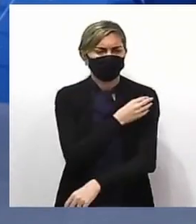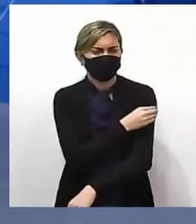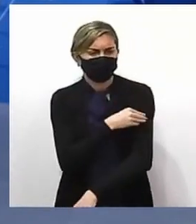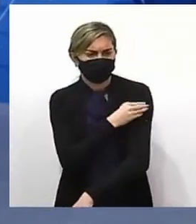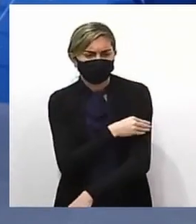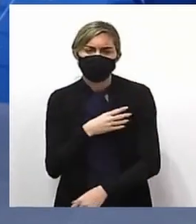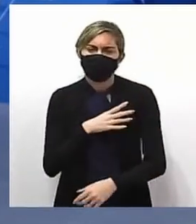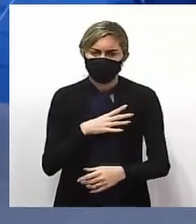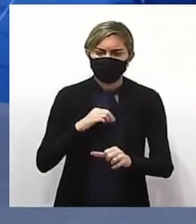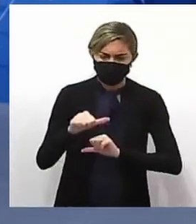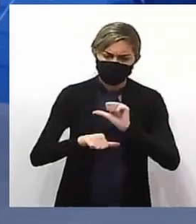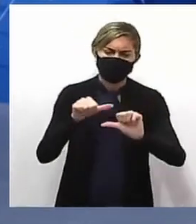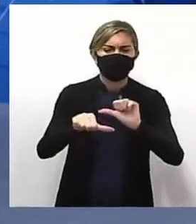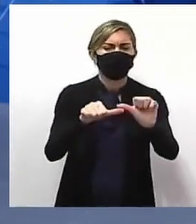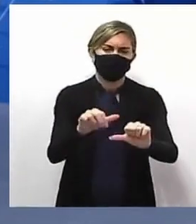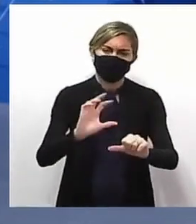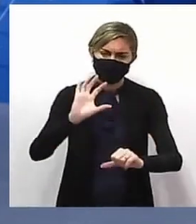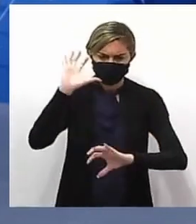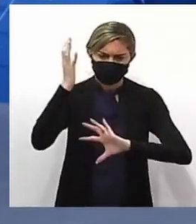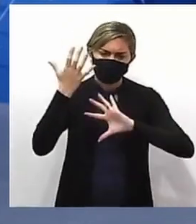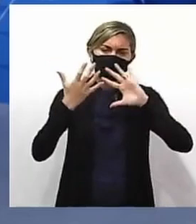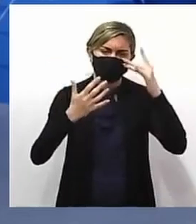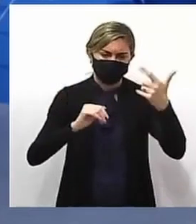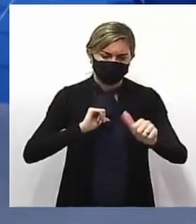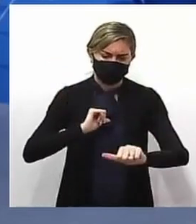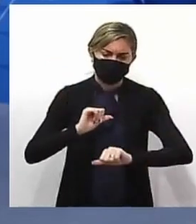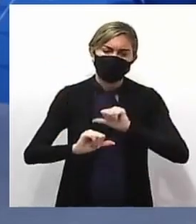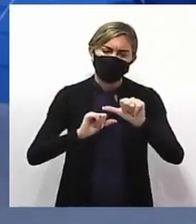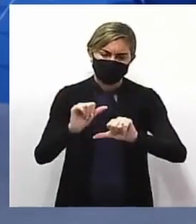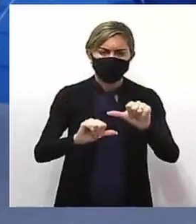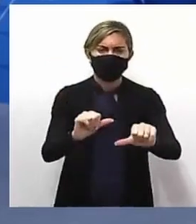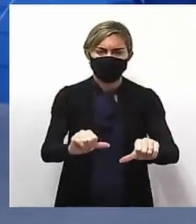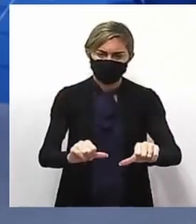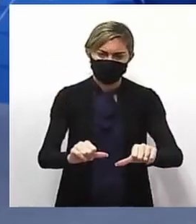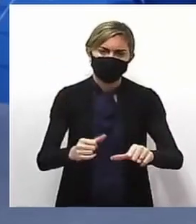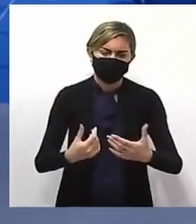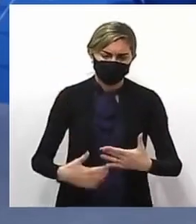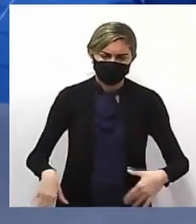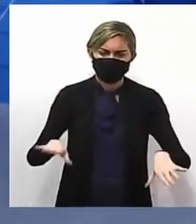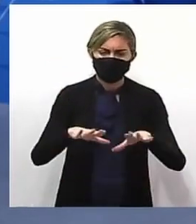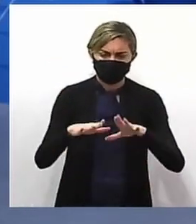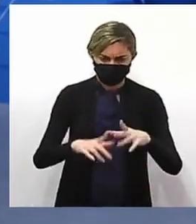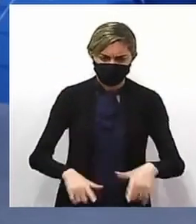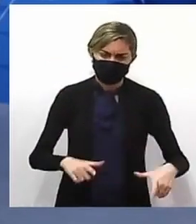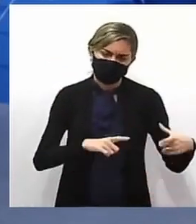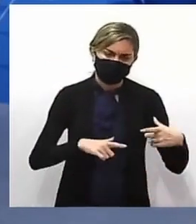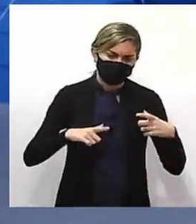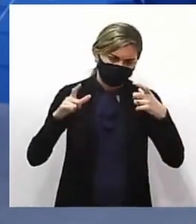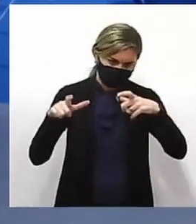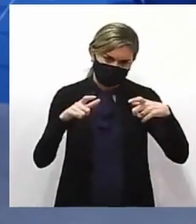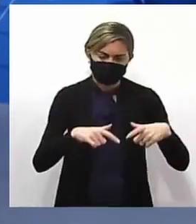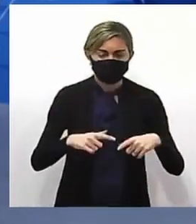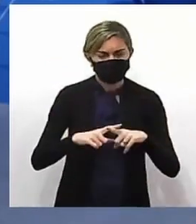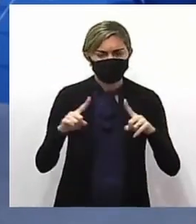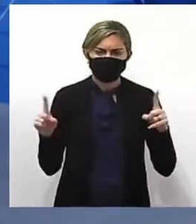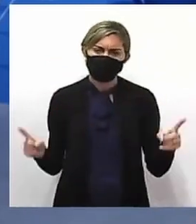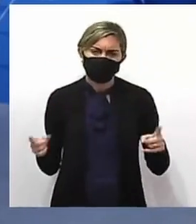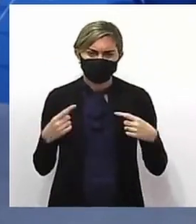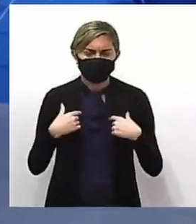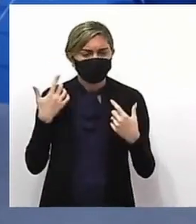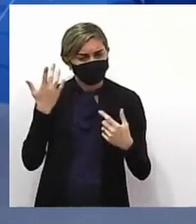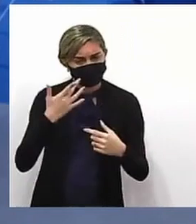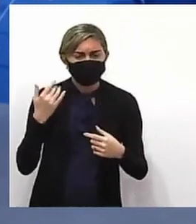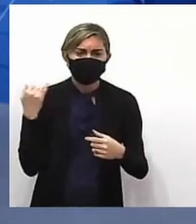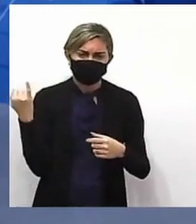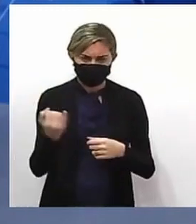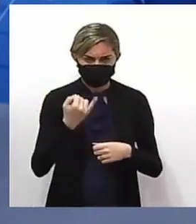saúde, enfim, sofreram ou aconteceram as mudanças geográficas, mas eu achava